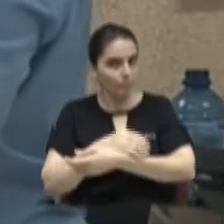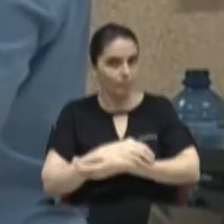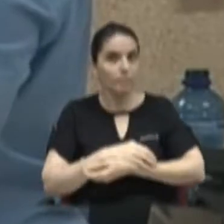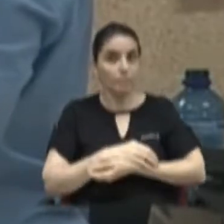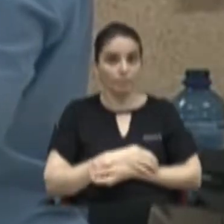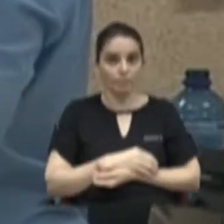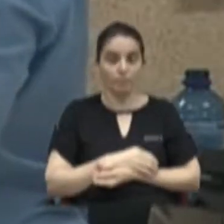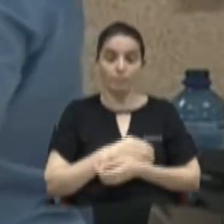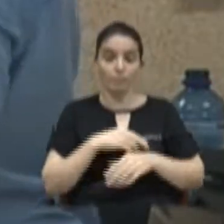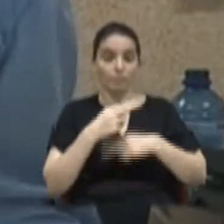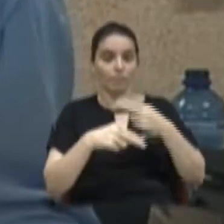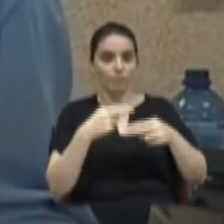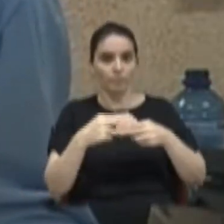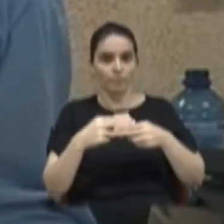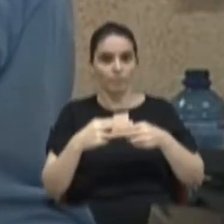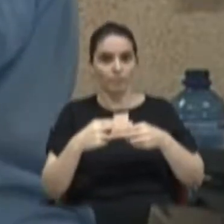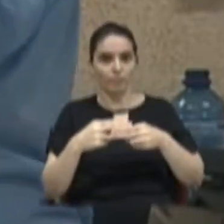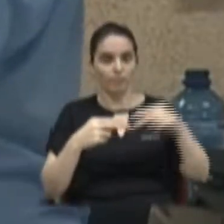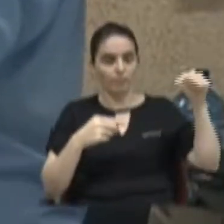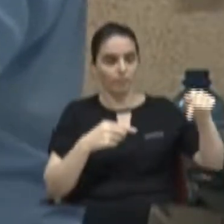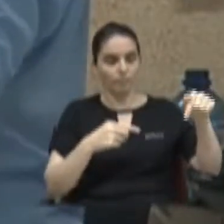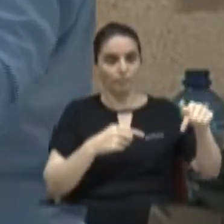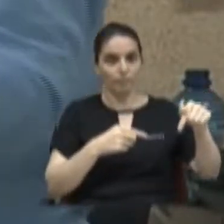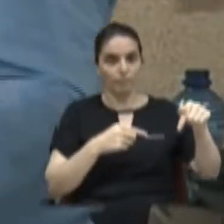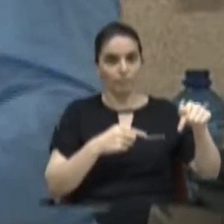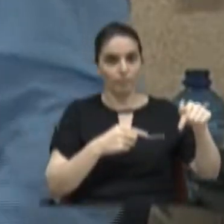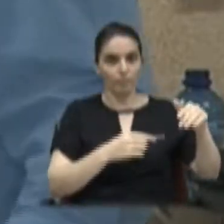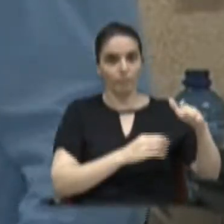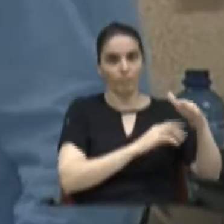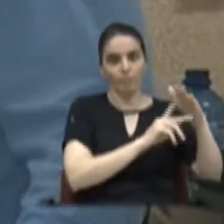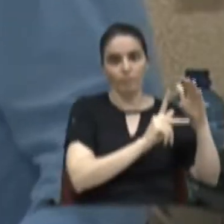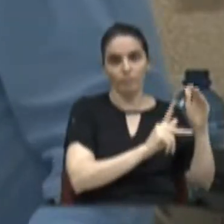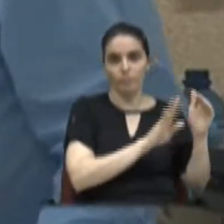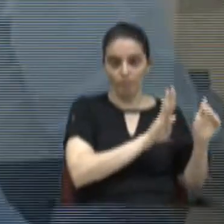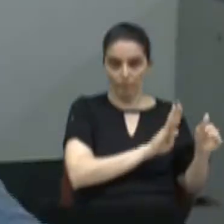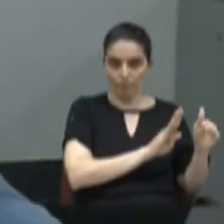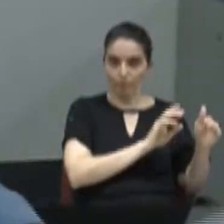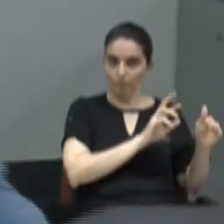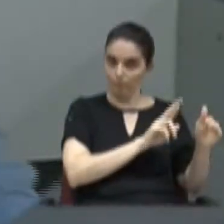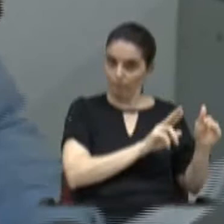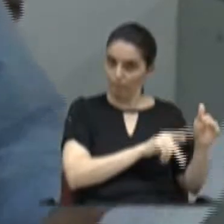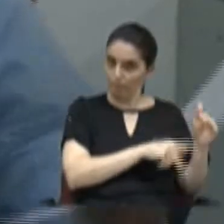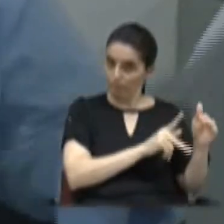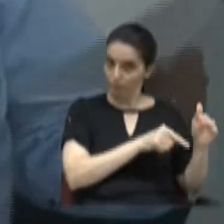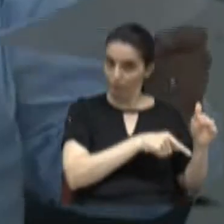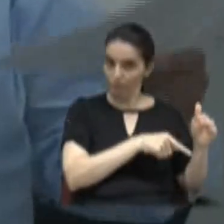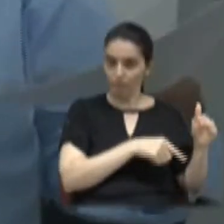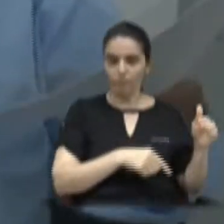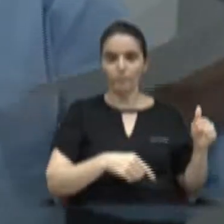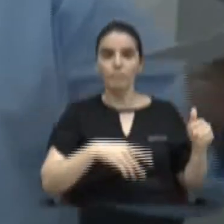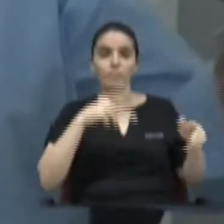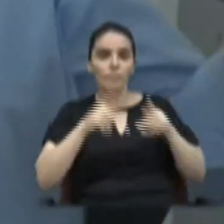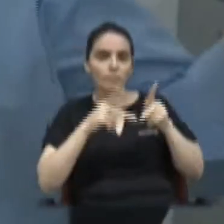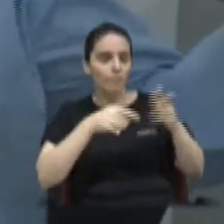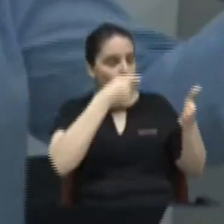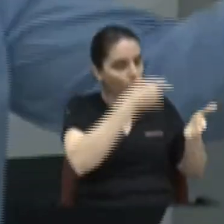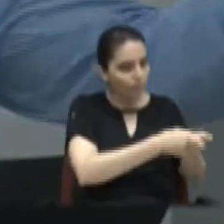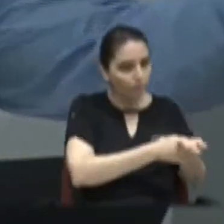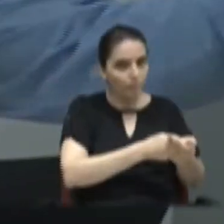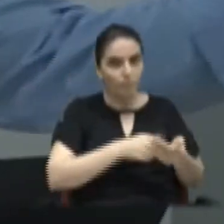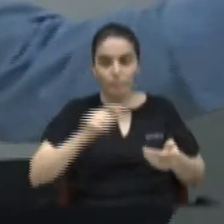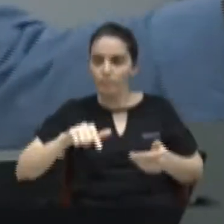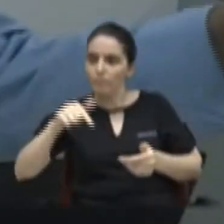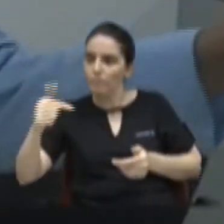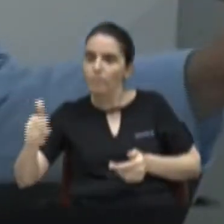ganho. Para a Ara e PCJ, ele recebe uma porcentagem da BRK. E para terminar, eu quero falar aqui o que a